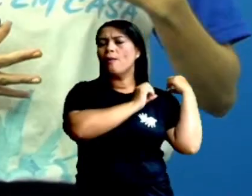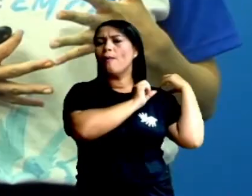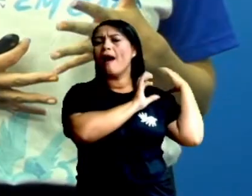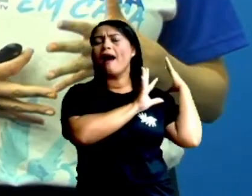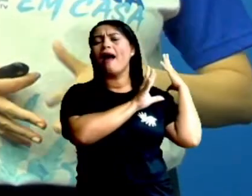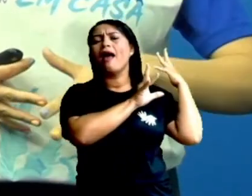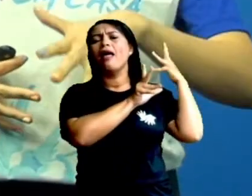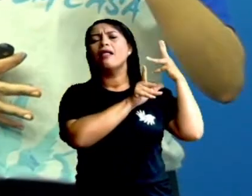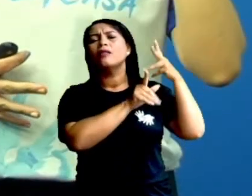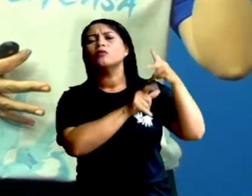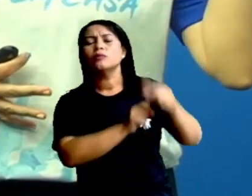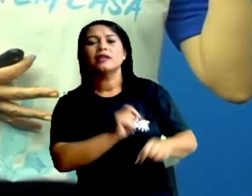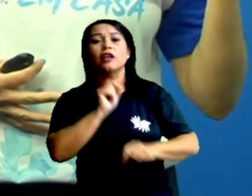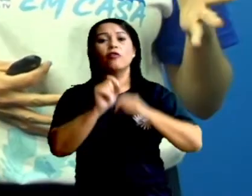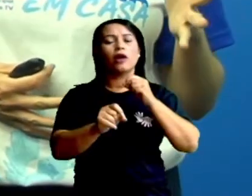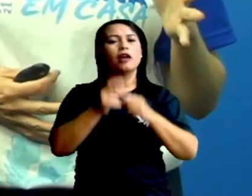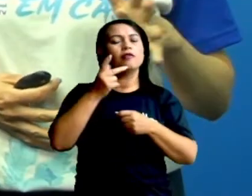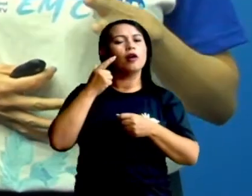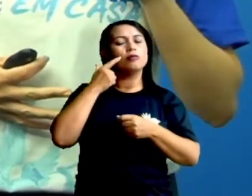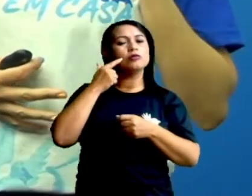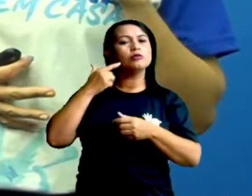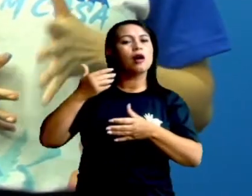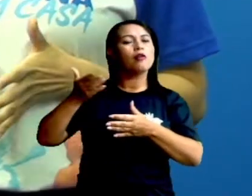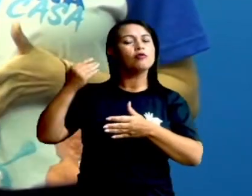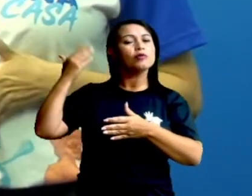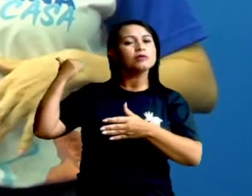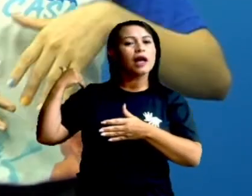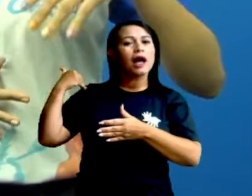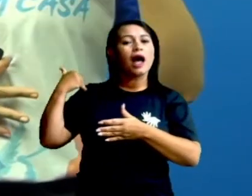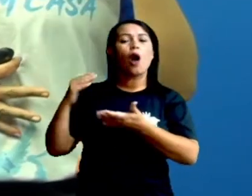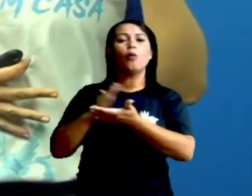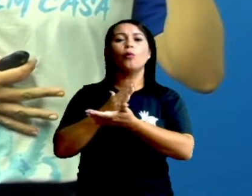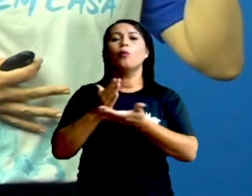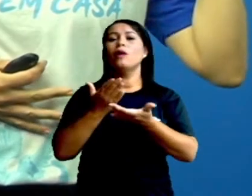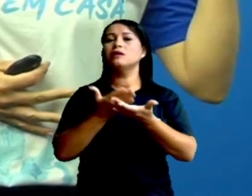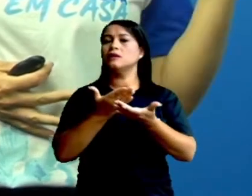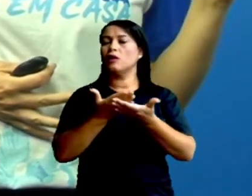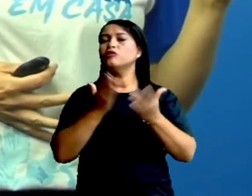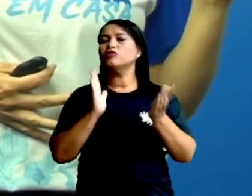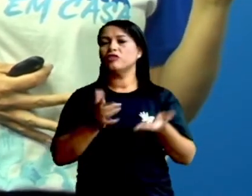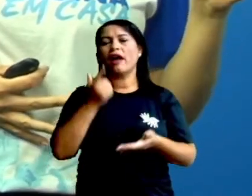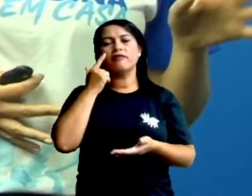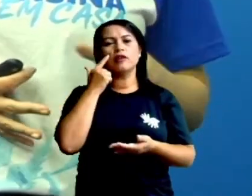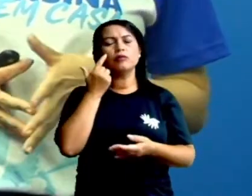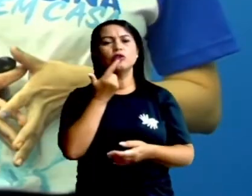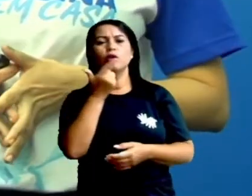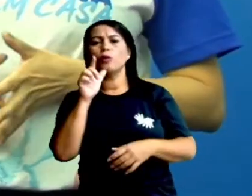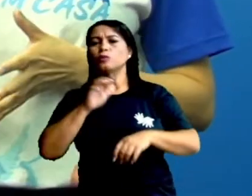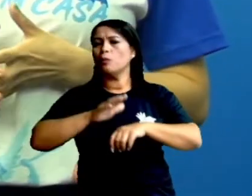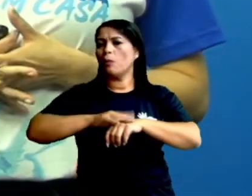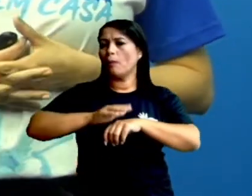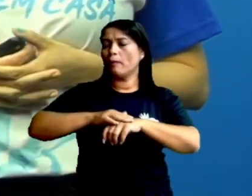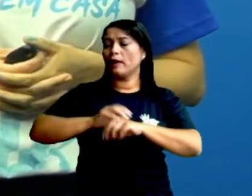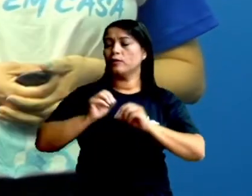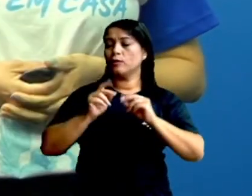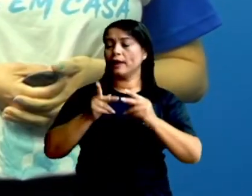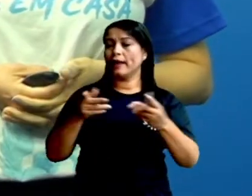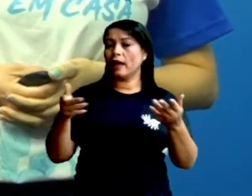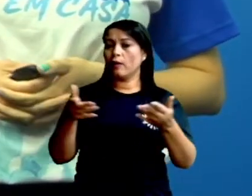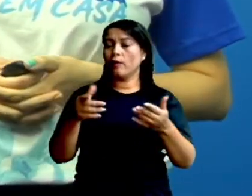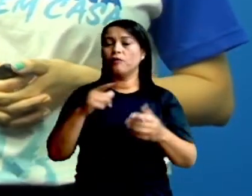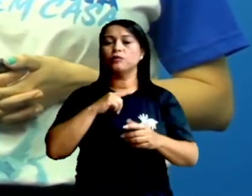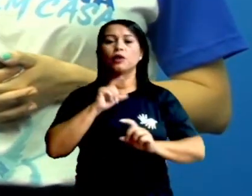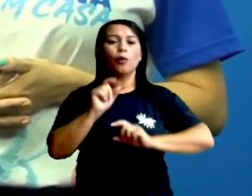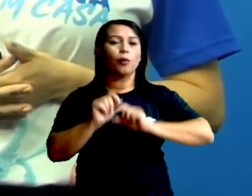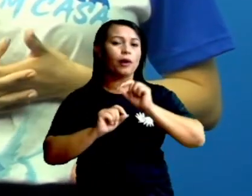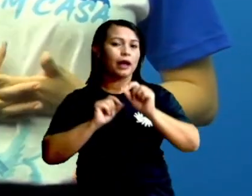Ok é isso a gente vai voltar um pouquinho algumas aulas que a gente viu em outros momentos tá então hoje a gente